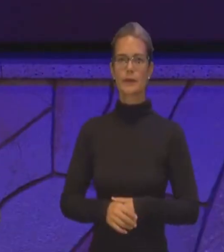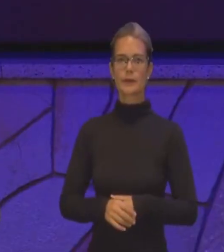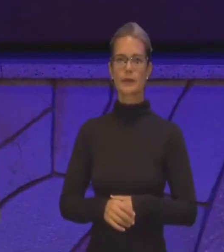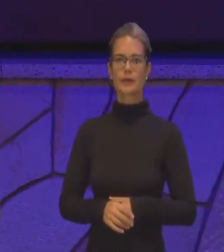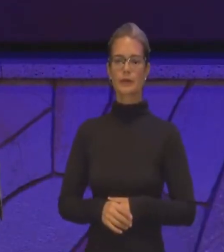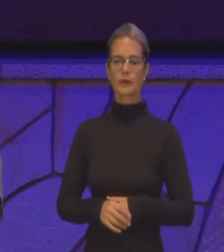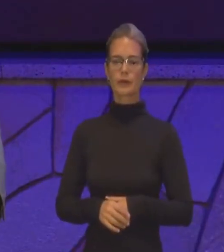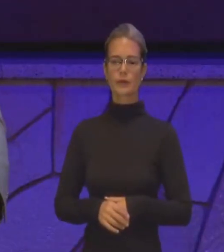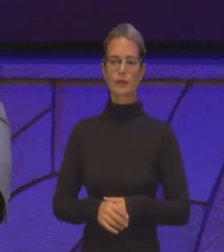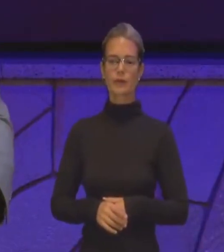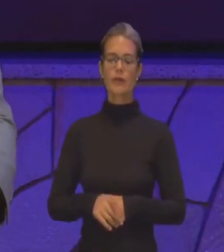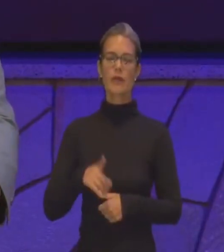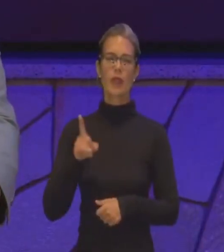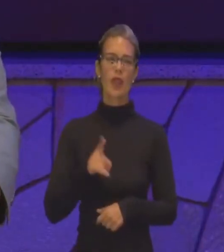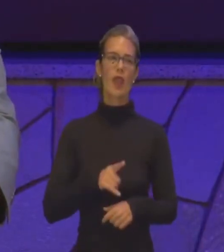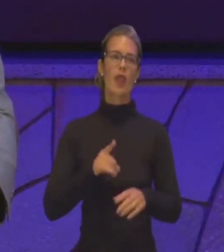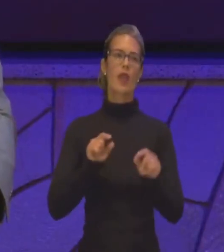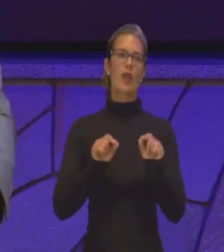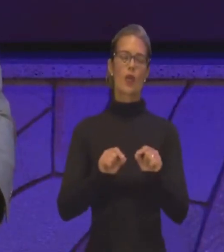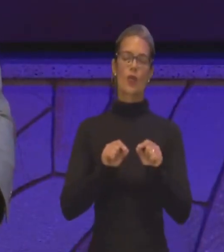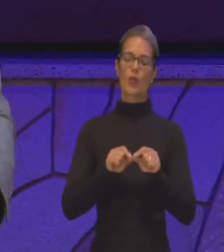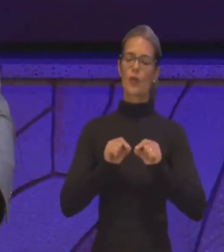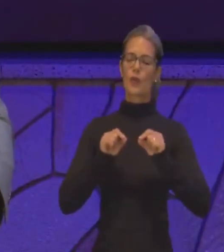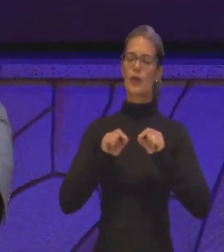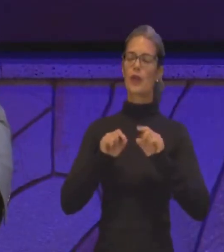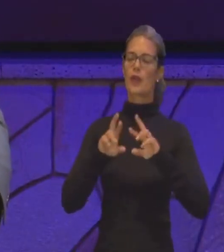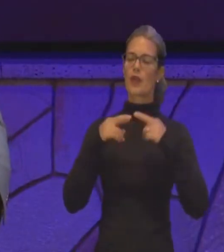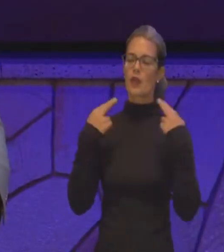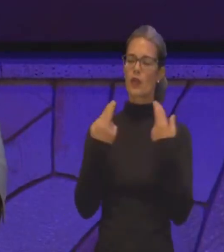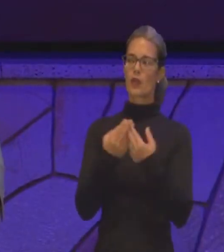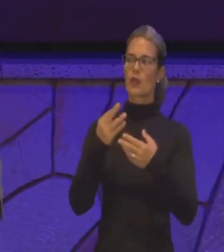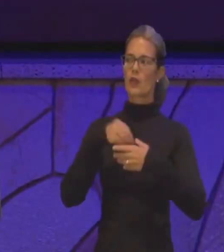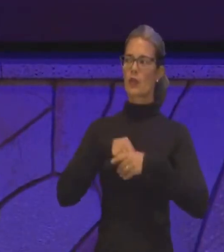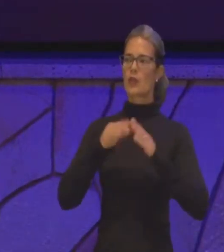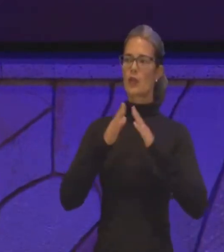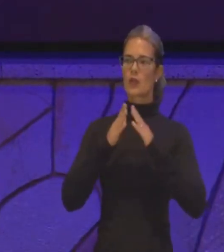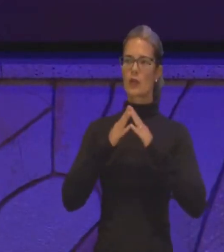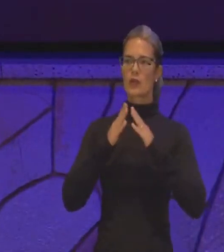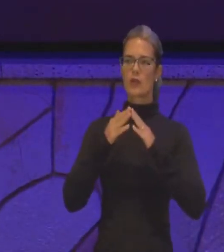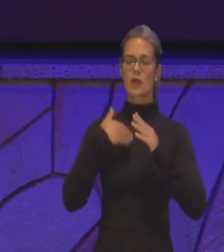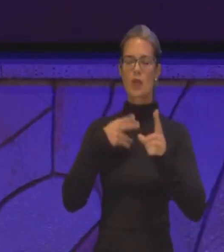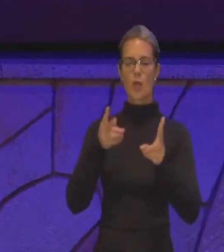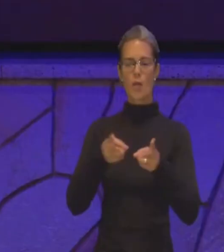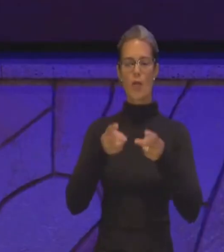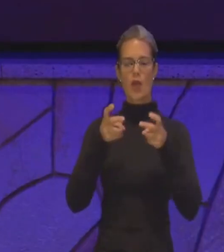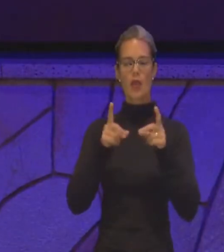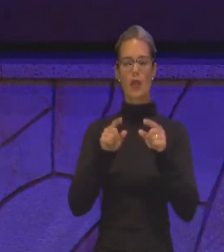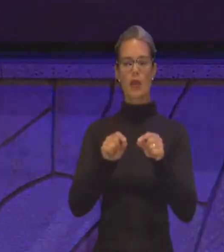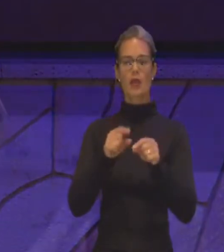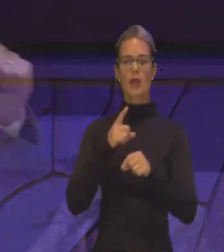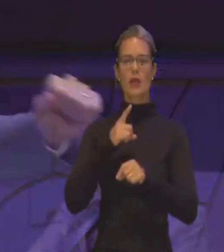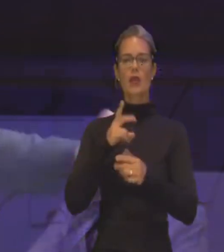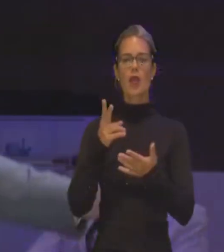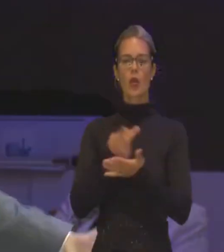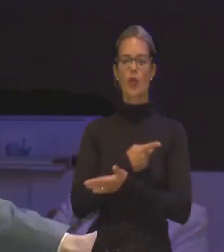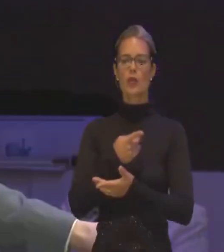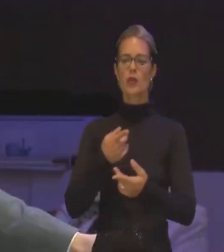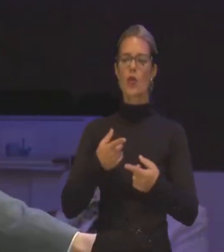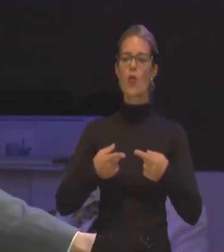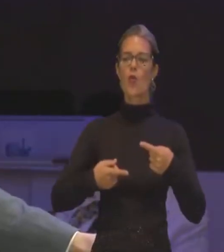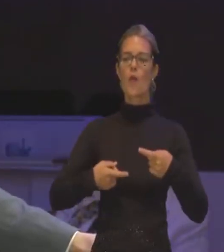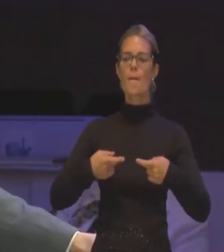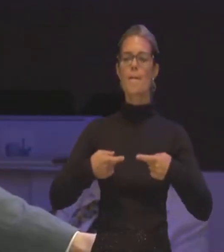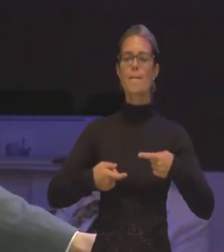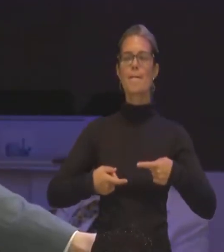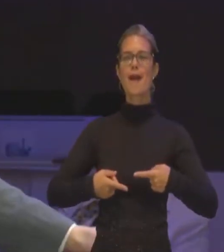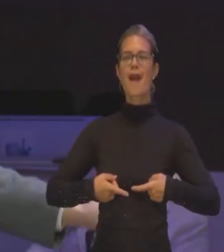Foi encontros no lar, como este, que eu vi como havia, de fato, uma guerra